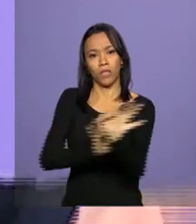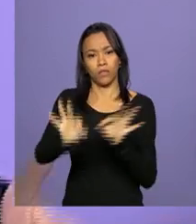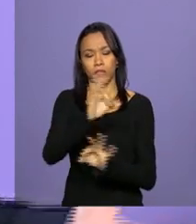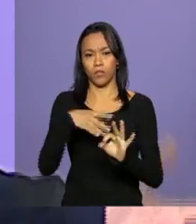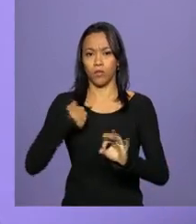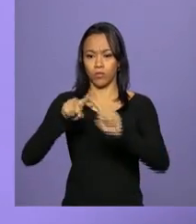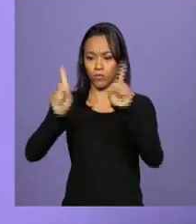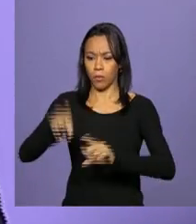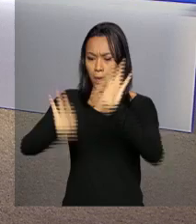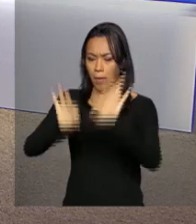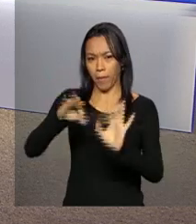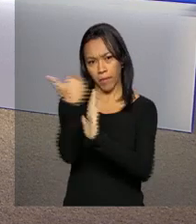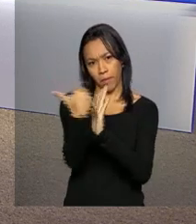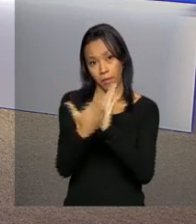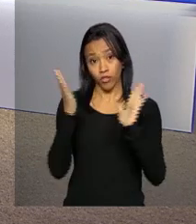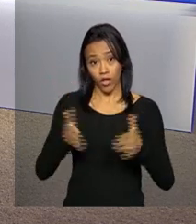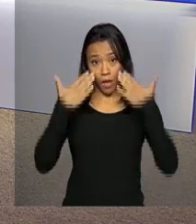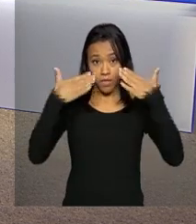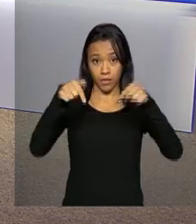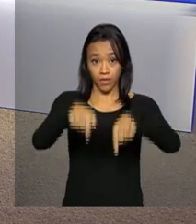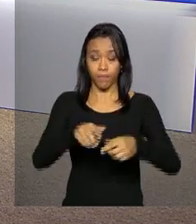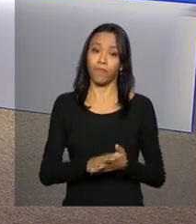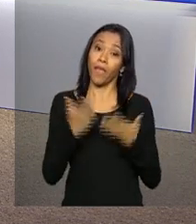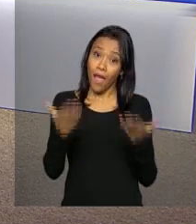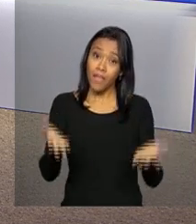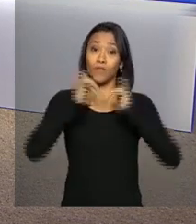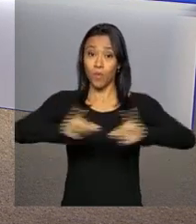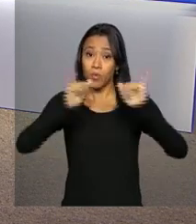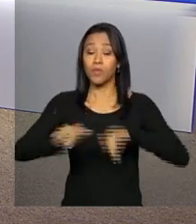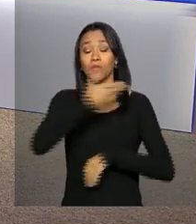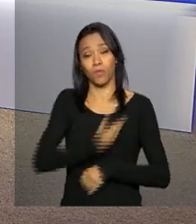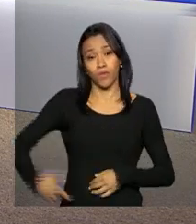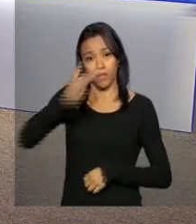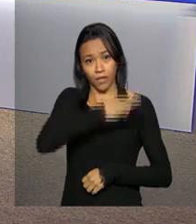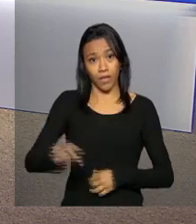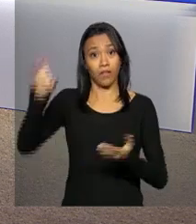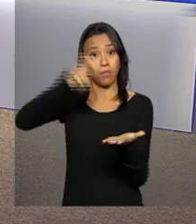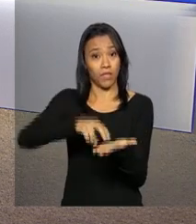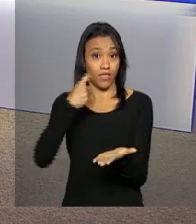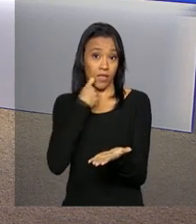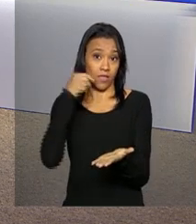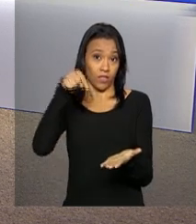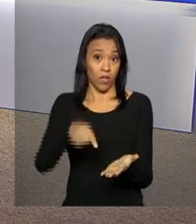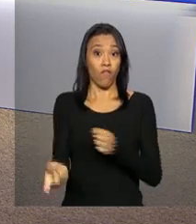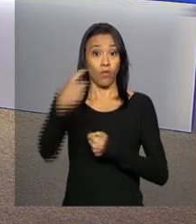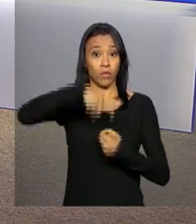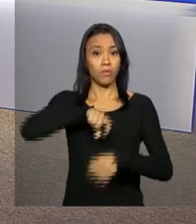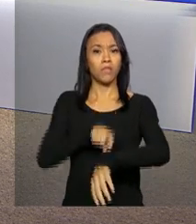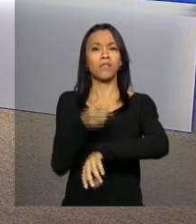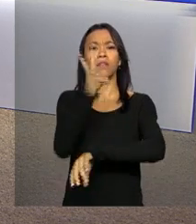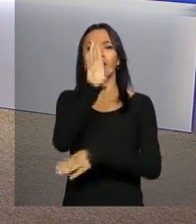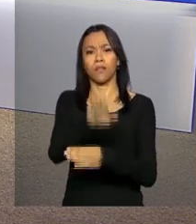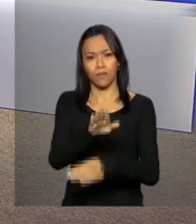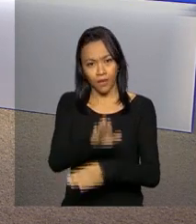de trabalho que foi apresentado estas foram as notícias do Governo Federal na manhã desta sexta-feira Voltamos às